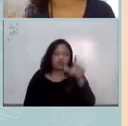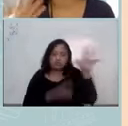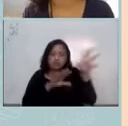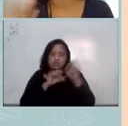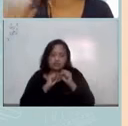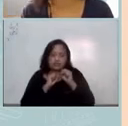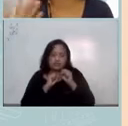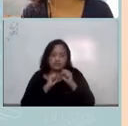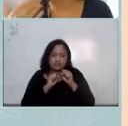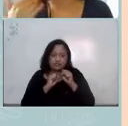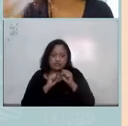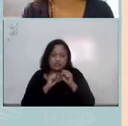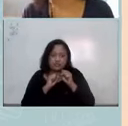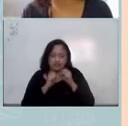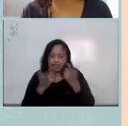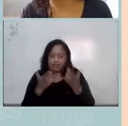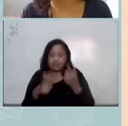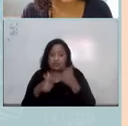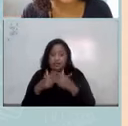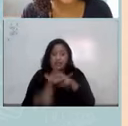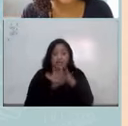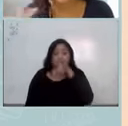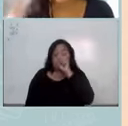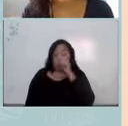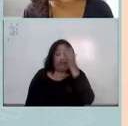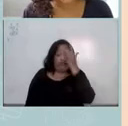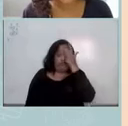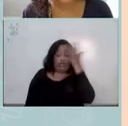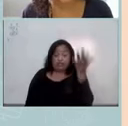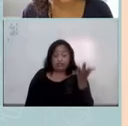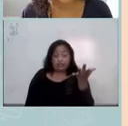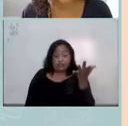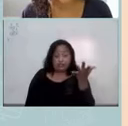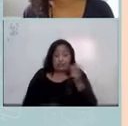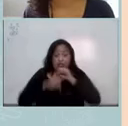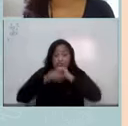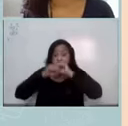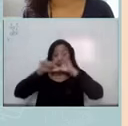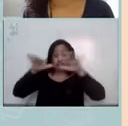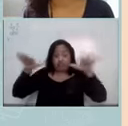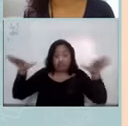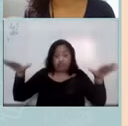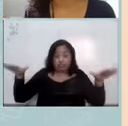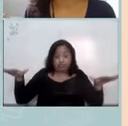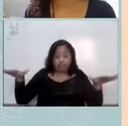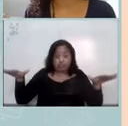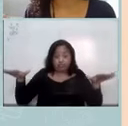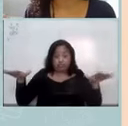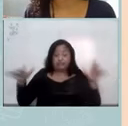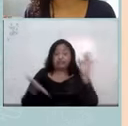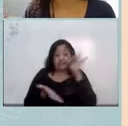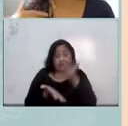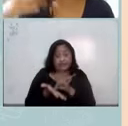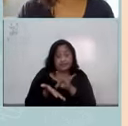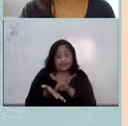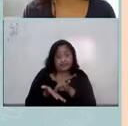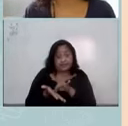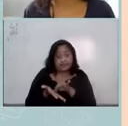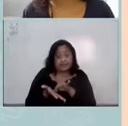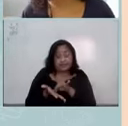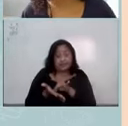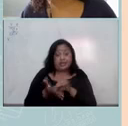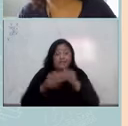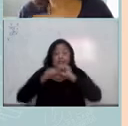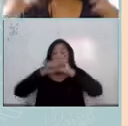O fato de ser de transmissão respiratória acaba sendo um facilitador para ela se espalhar, não é verdade? E aí, e se espalhou